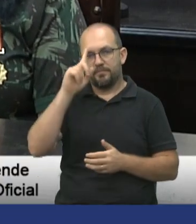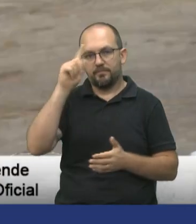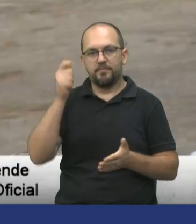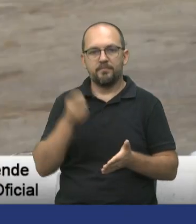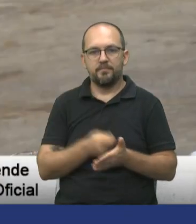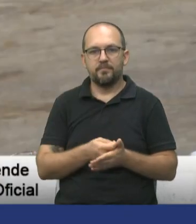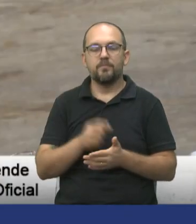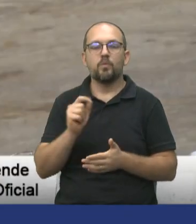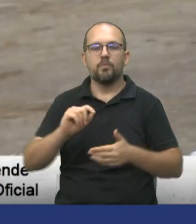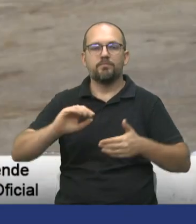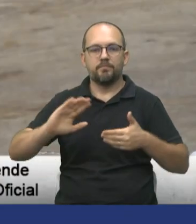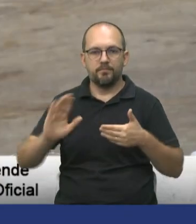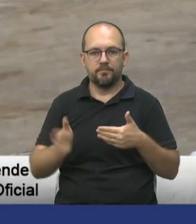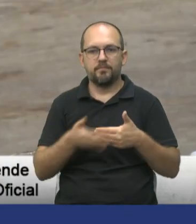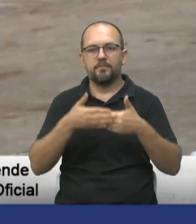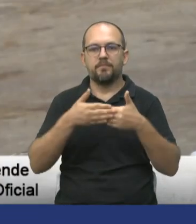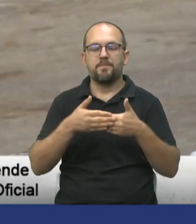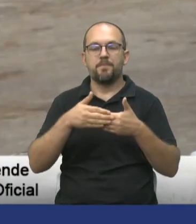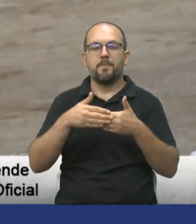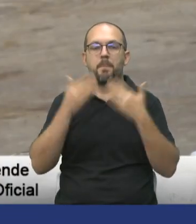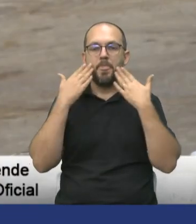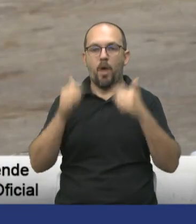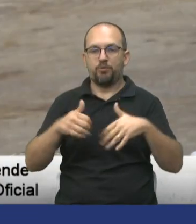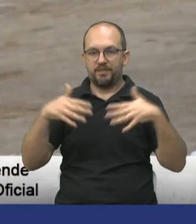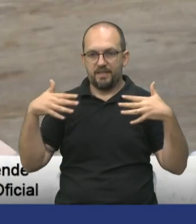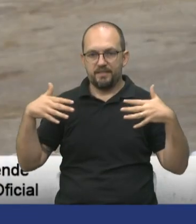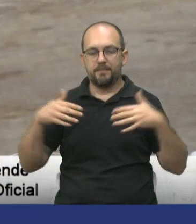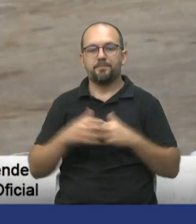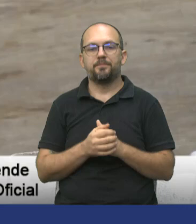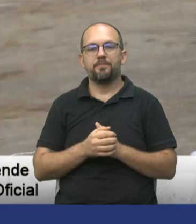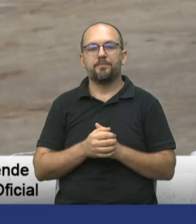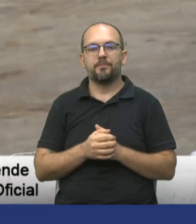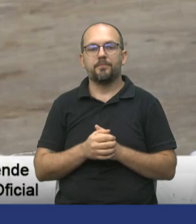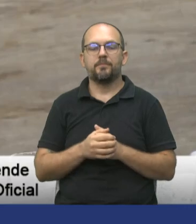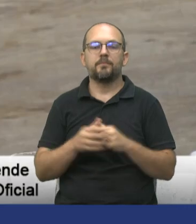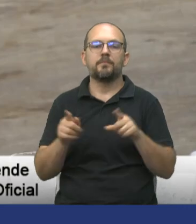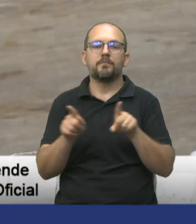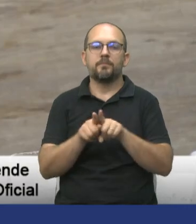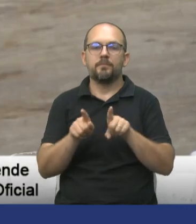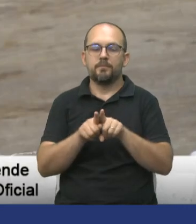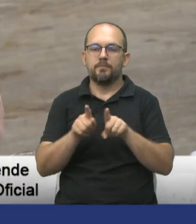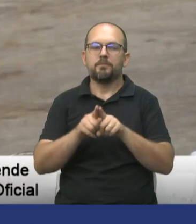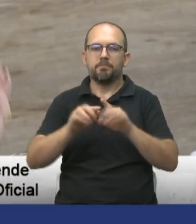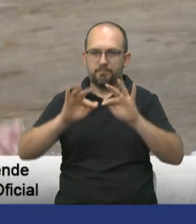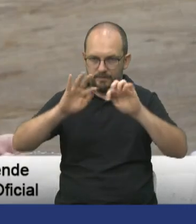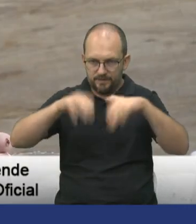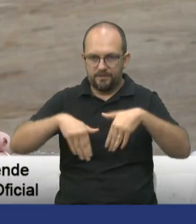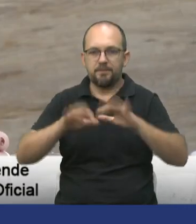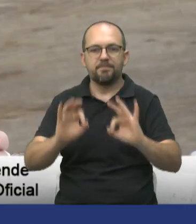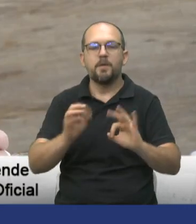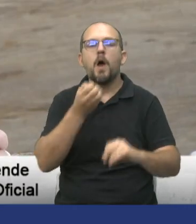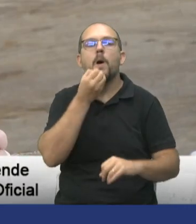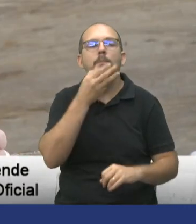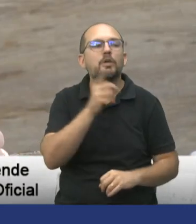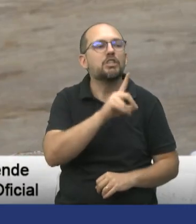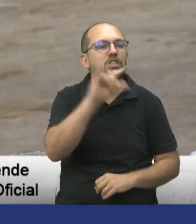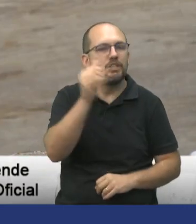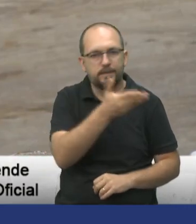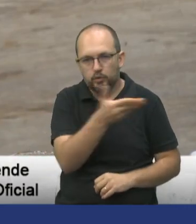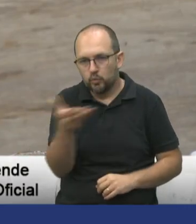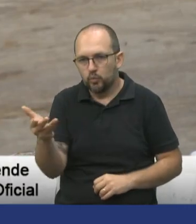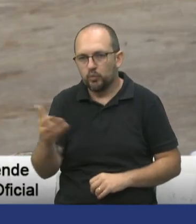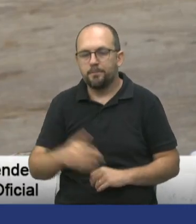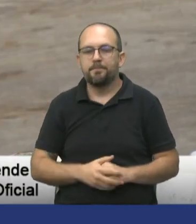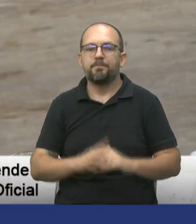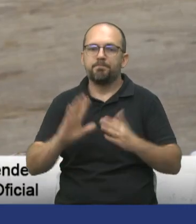então, encerrada essa audiência, dou por finalizada, desejando um bom dia a todos e